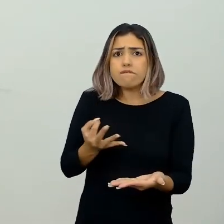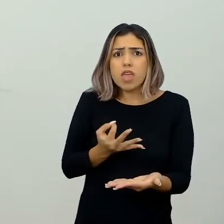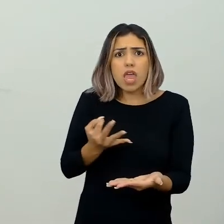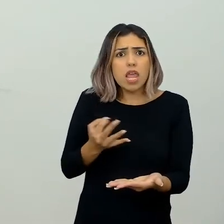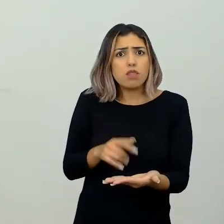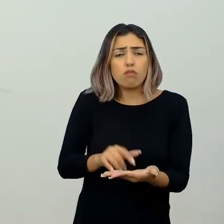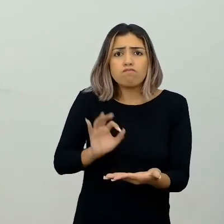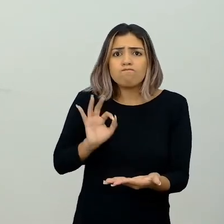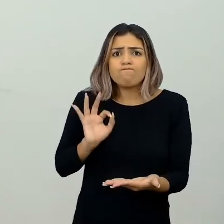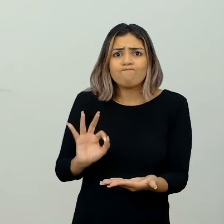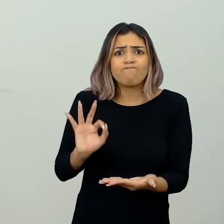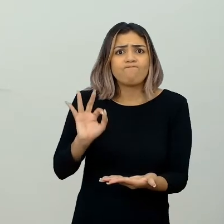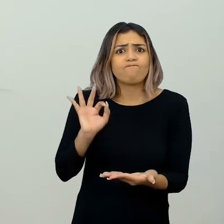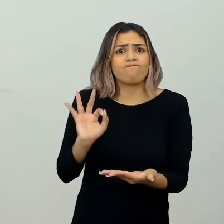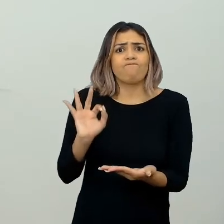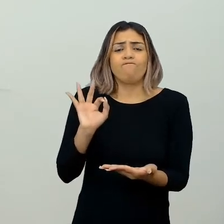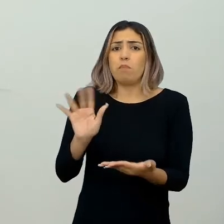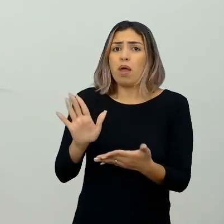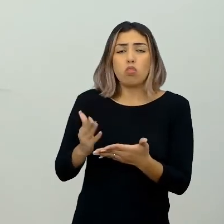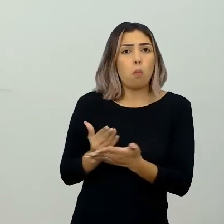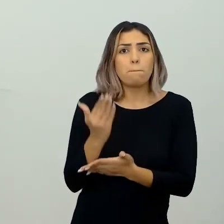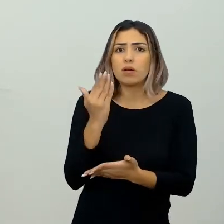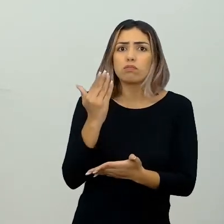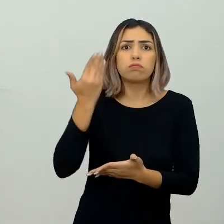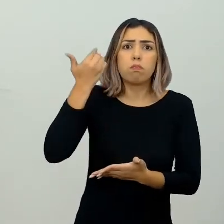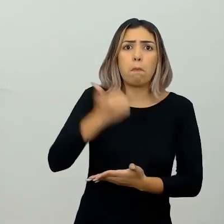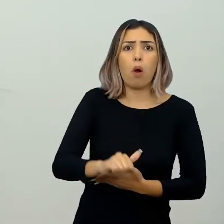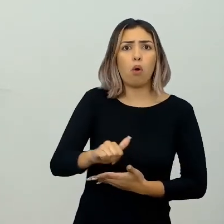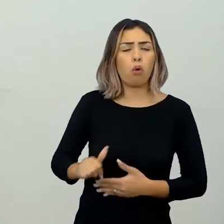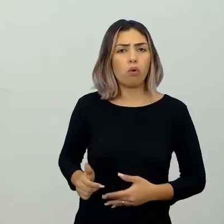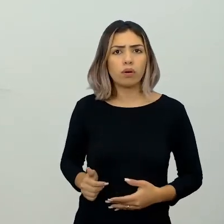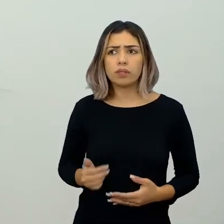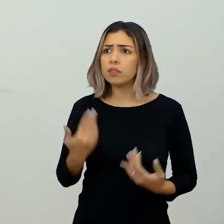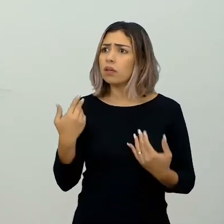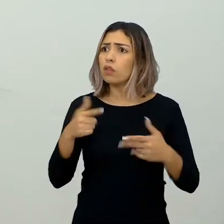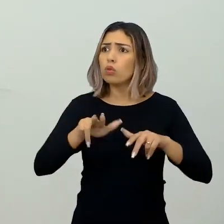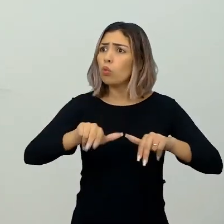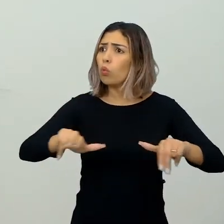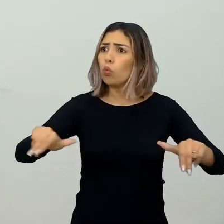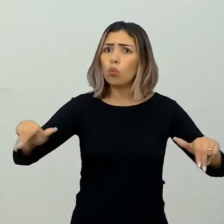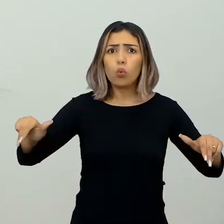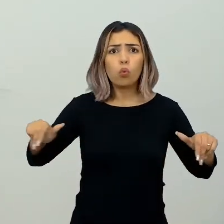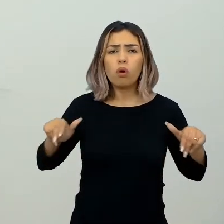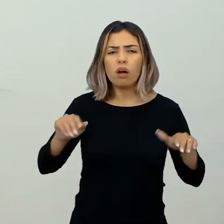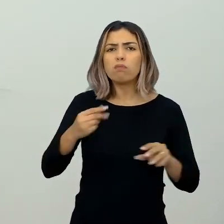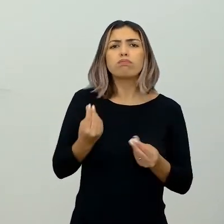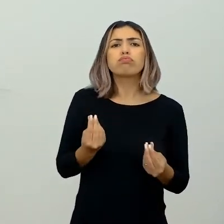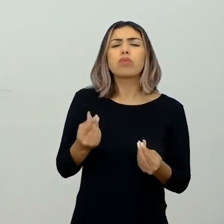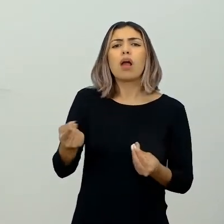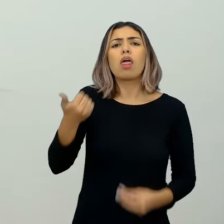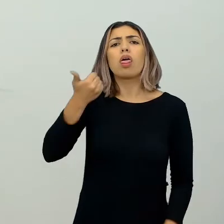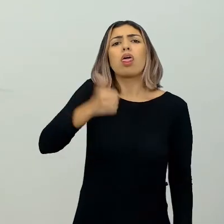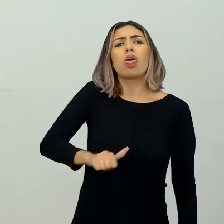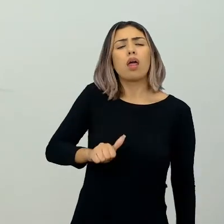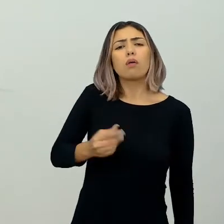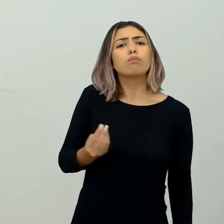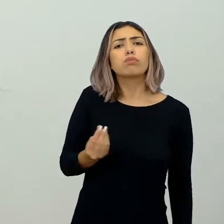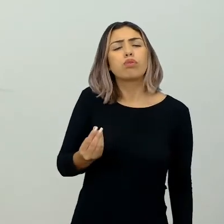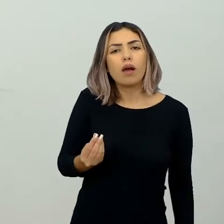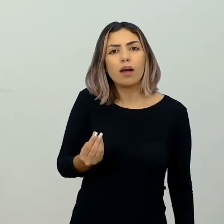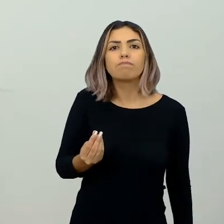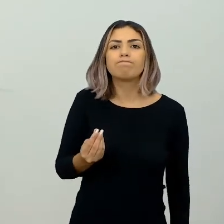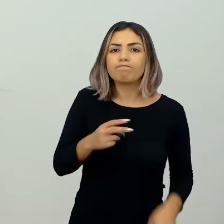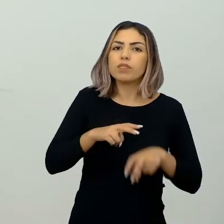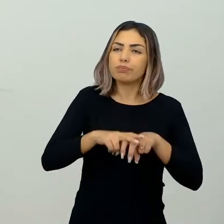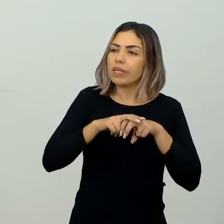Isso nunca tinha acontecido antes com nenhum outro estudante. Daí que passou a ser discutida a ideia de cotas raciais nas